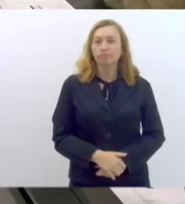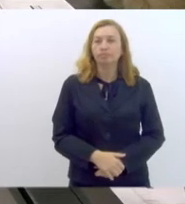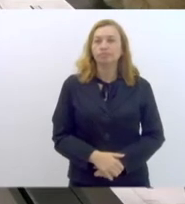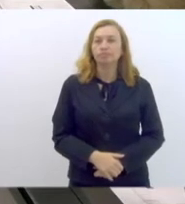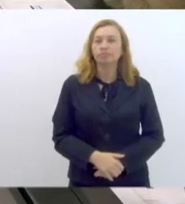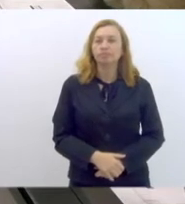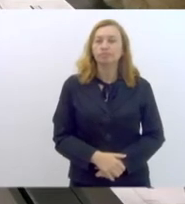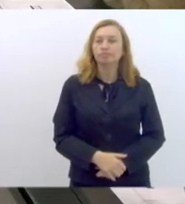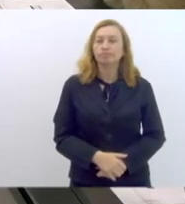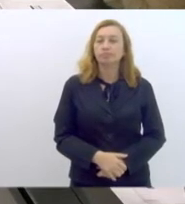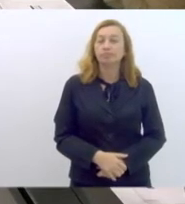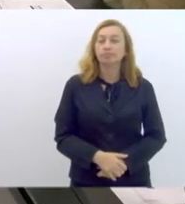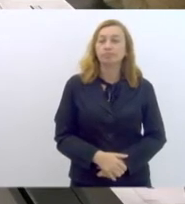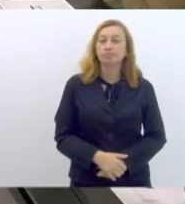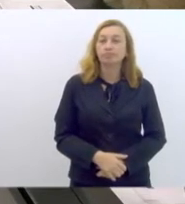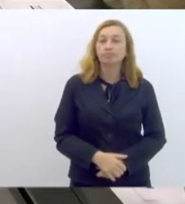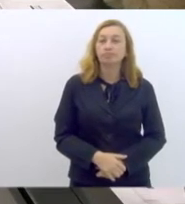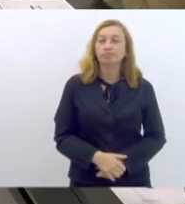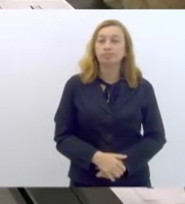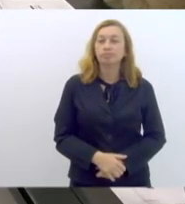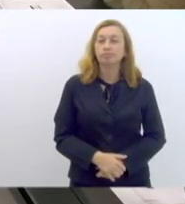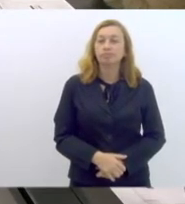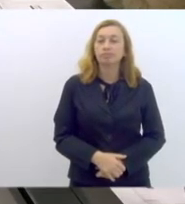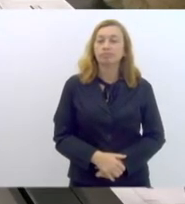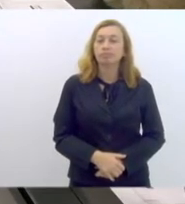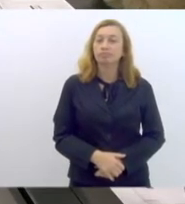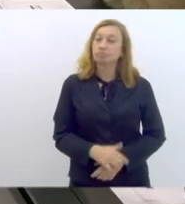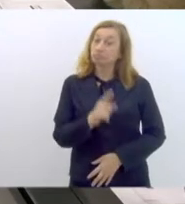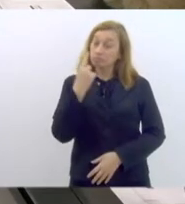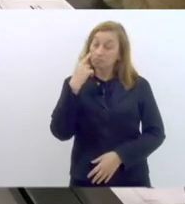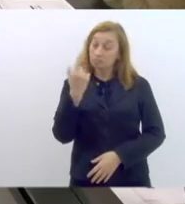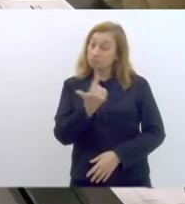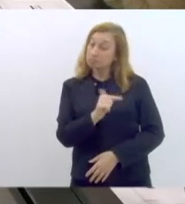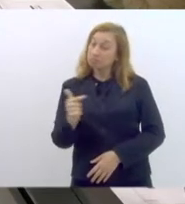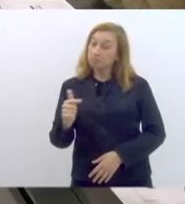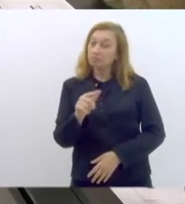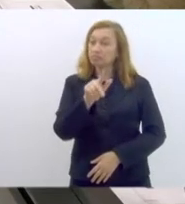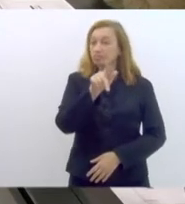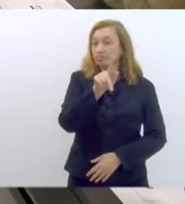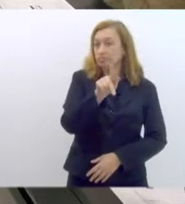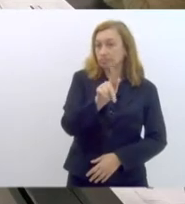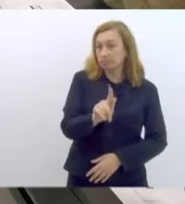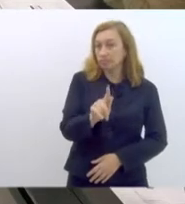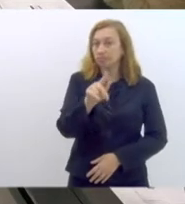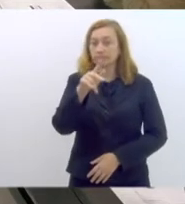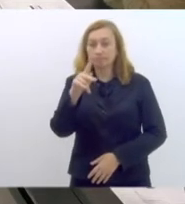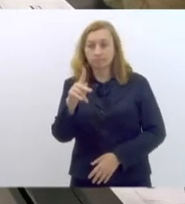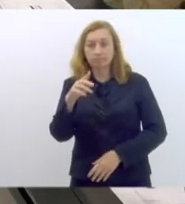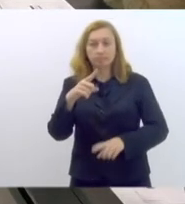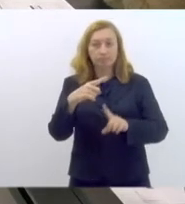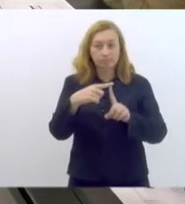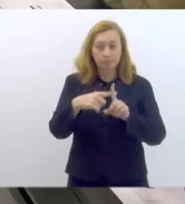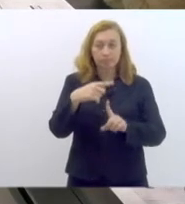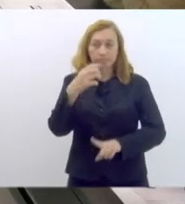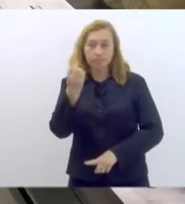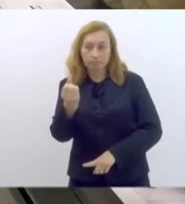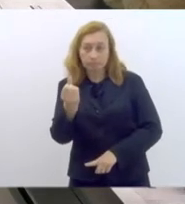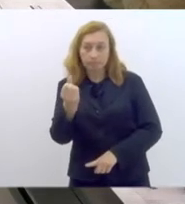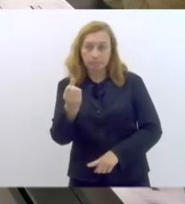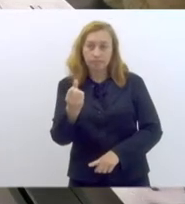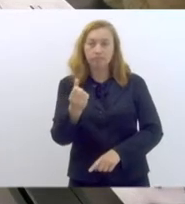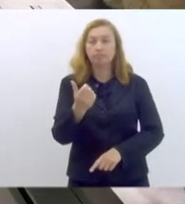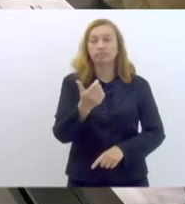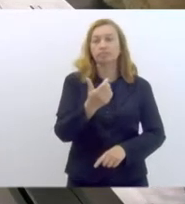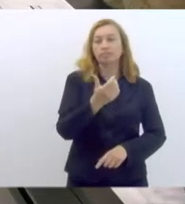Você veja, se não tivesse o IGP mais 6, em vez de 634,